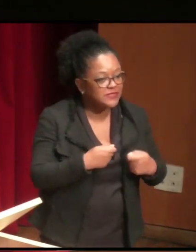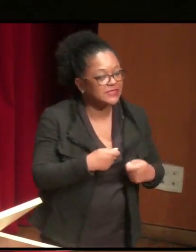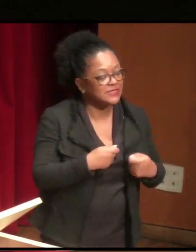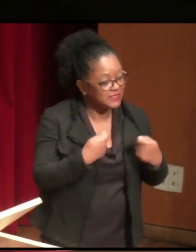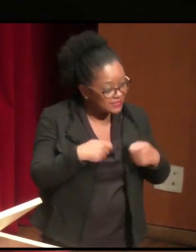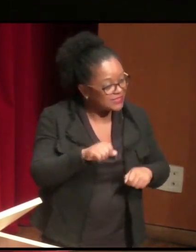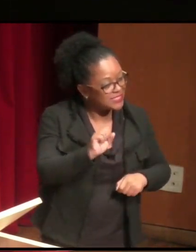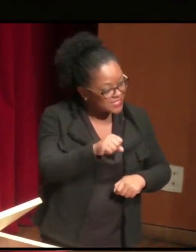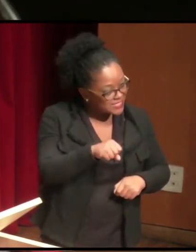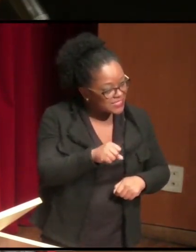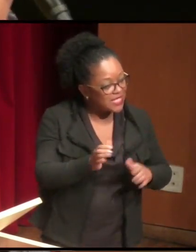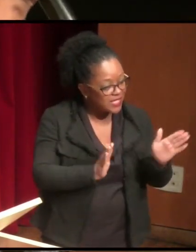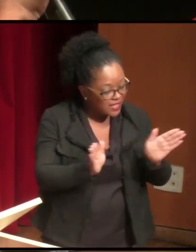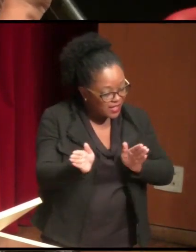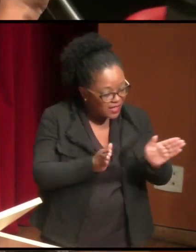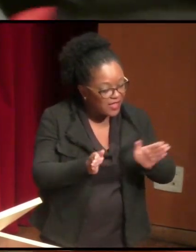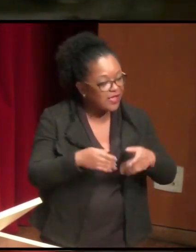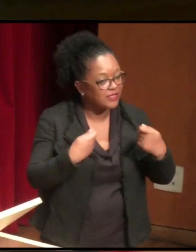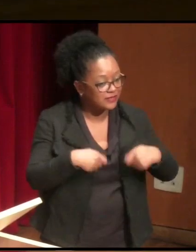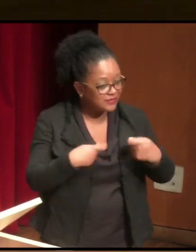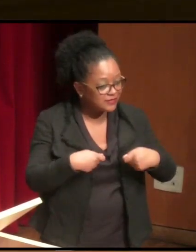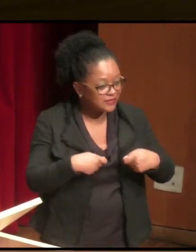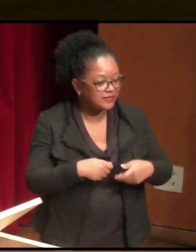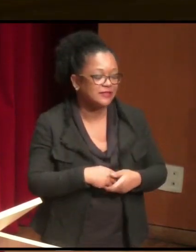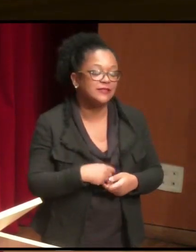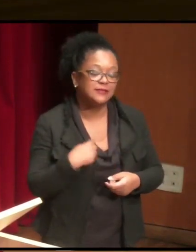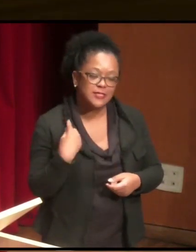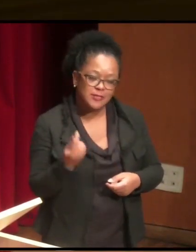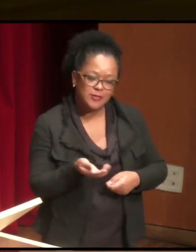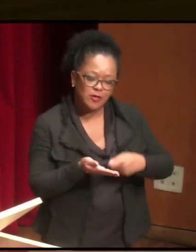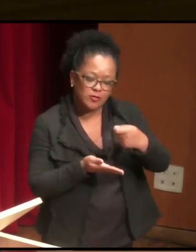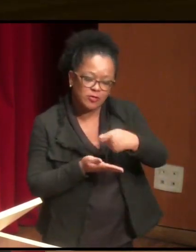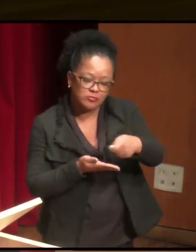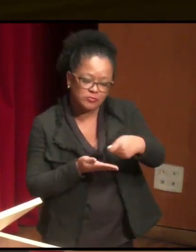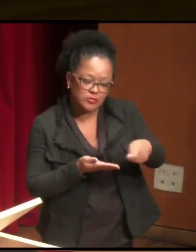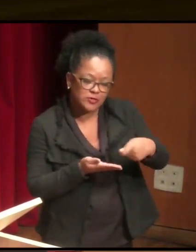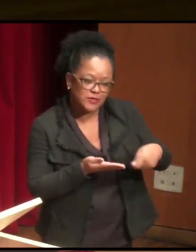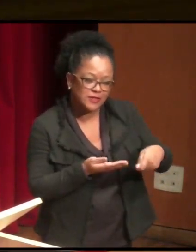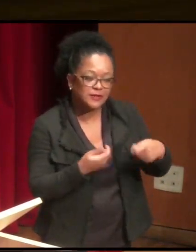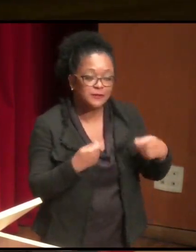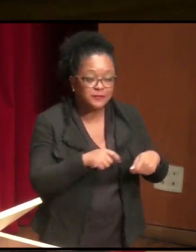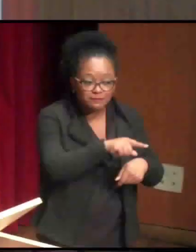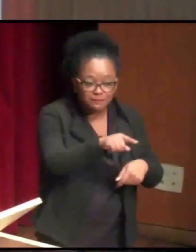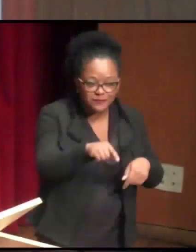Está precisando, sim, de acessibilidade ou não? Então, a gente continua contando com vocês.